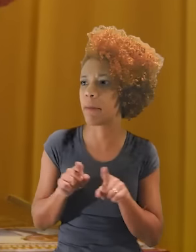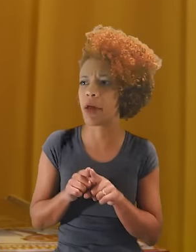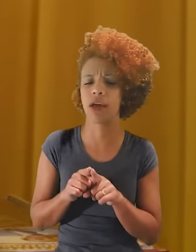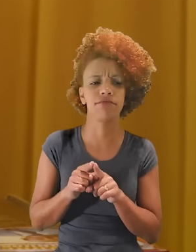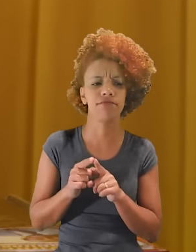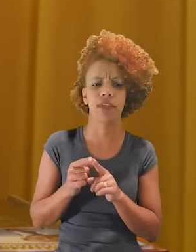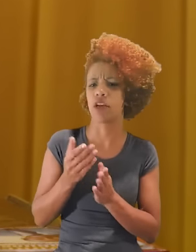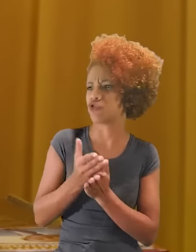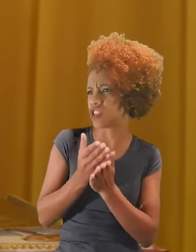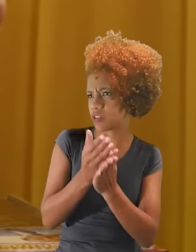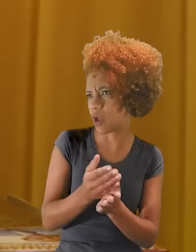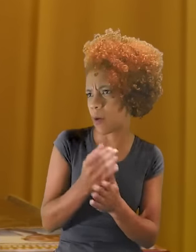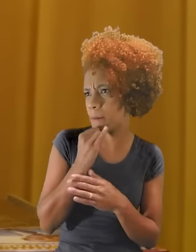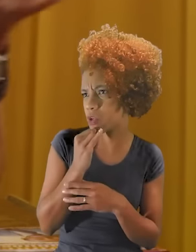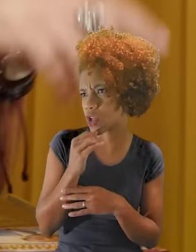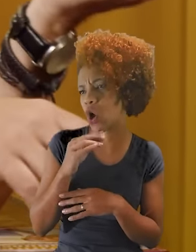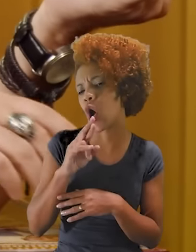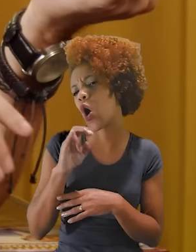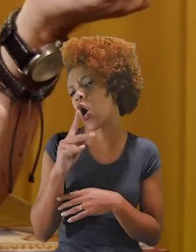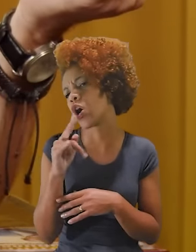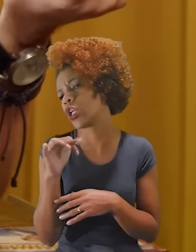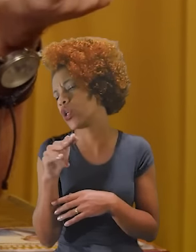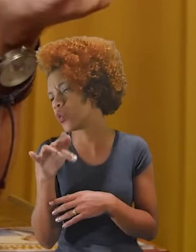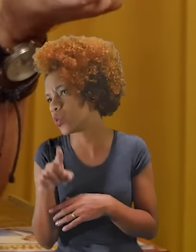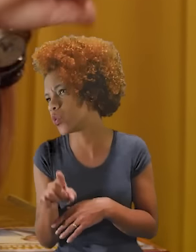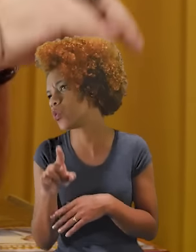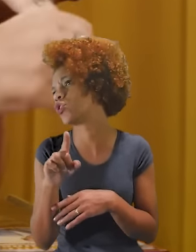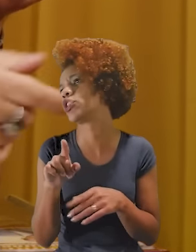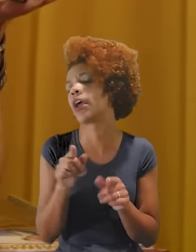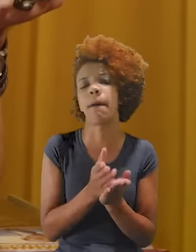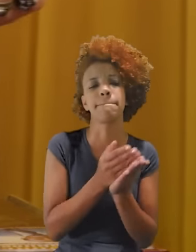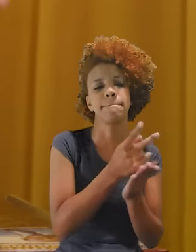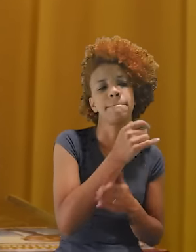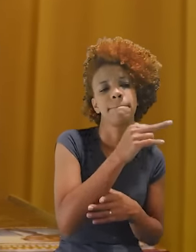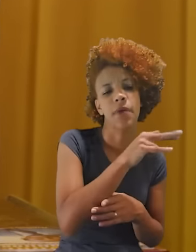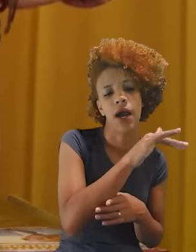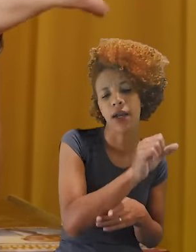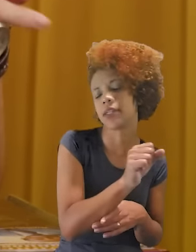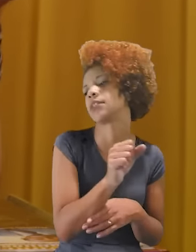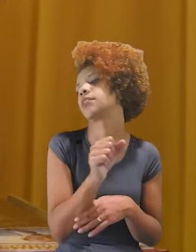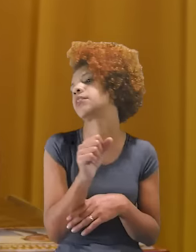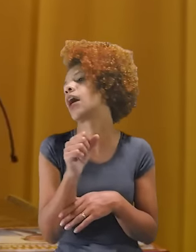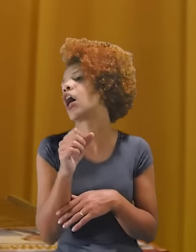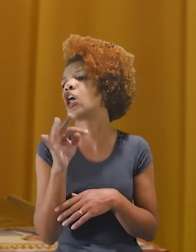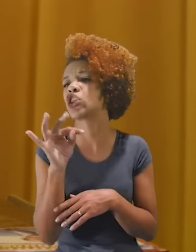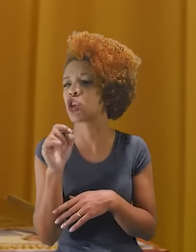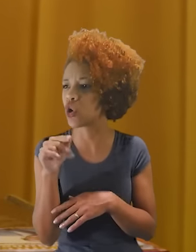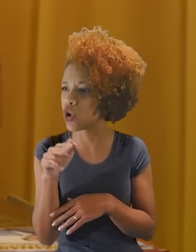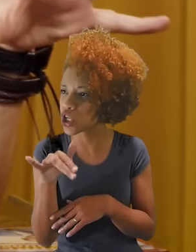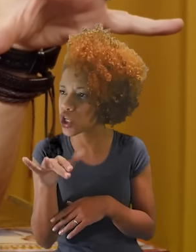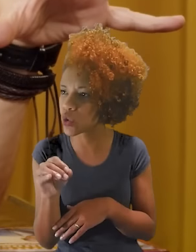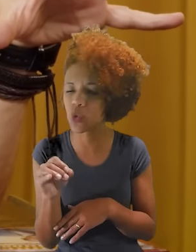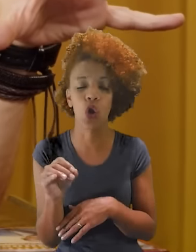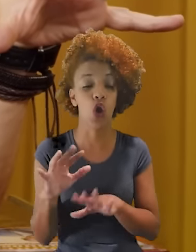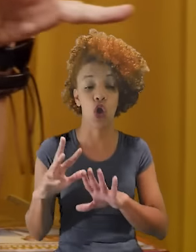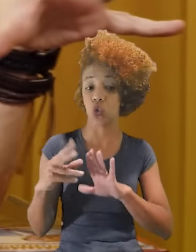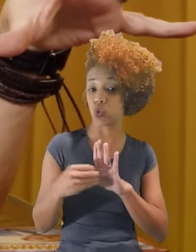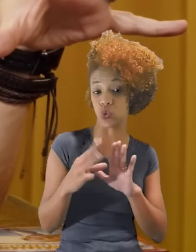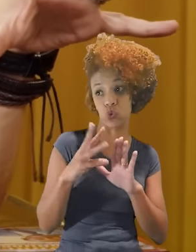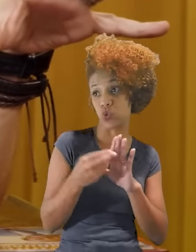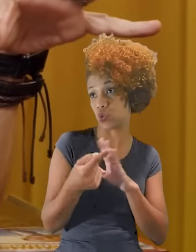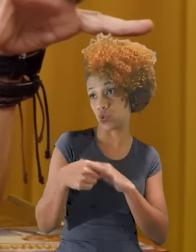foram criados tudo na gestão deles. Você pegar o Hollywood Studios, você pegar o parque de Paris, você pegar o parque de Tóquio. Novos parques. Cara, né? Tudo esses caras,